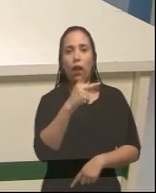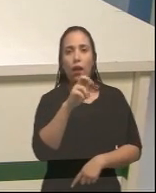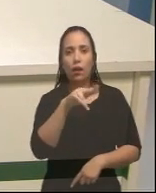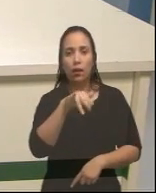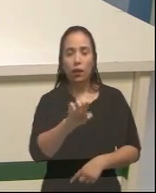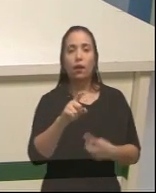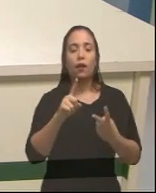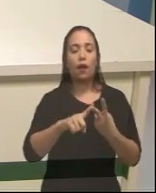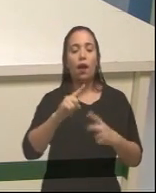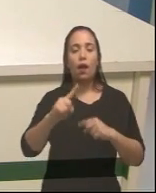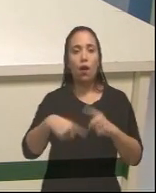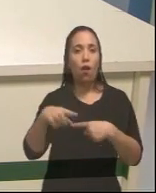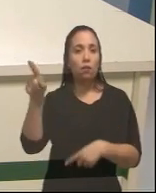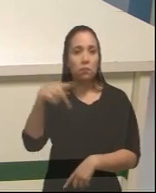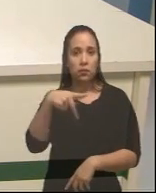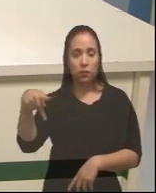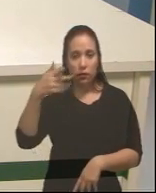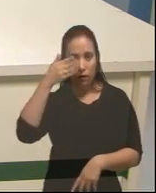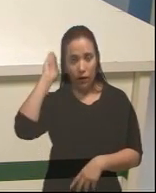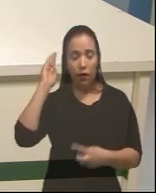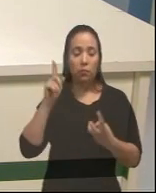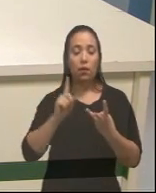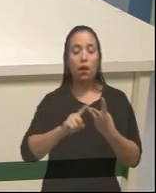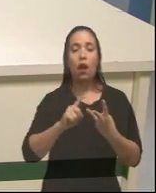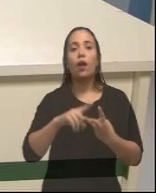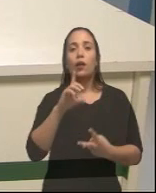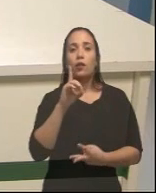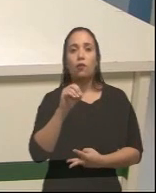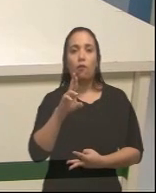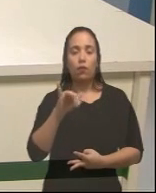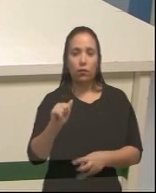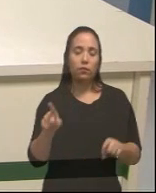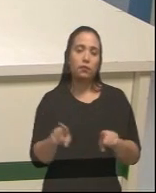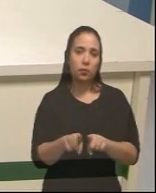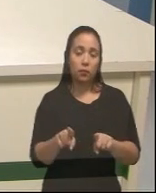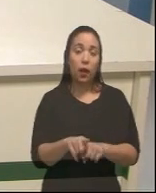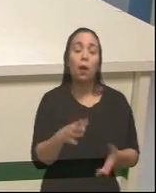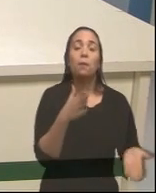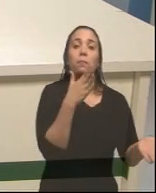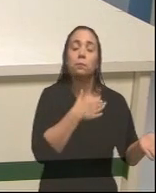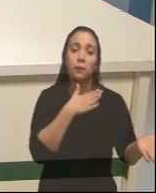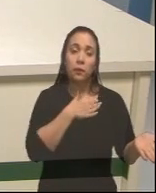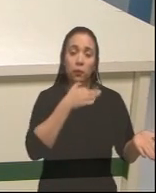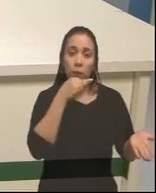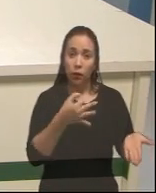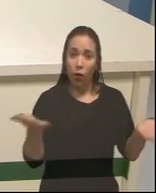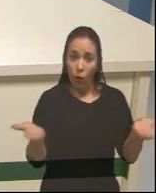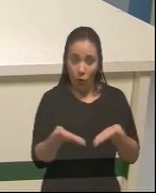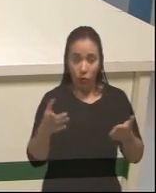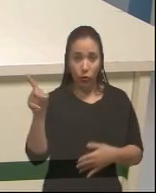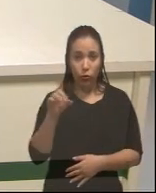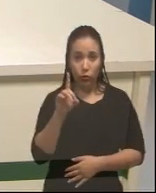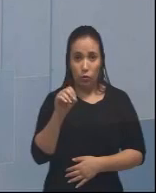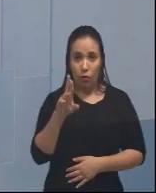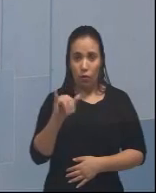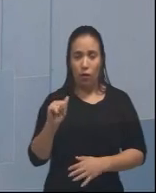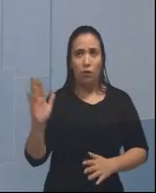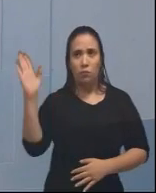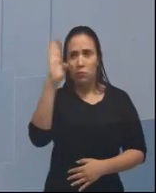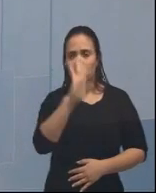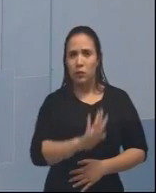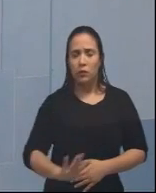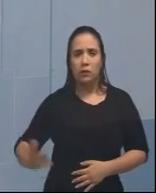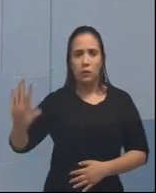tentando enrolar o Dória, que está no PSDB. Né? Não, o Dória, na minha avaliação, hoje, a nível nacional, é